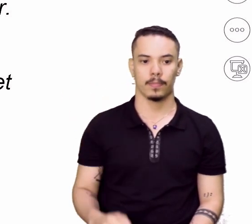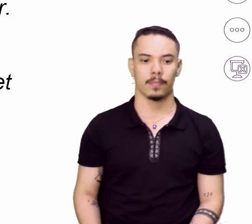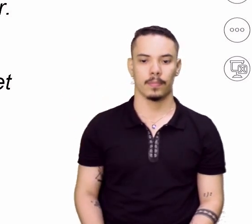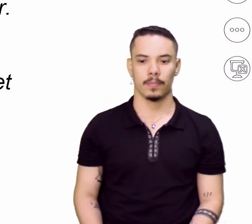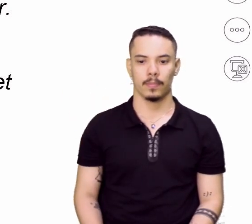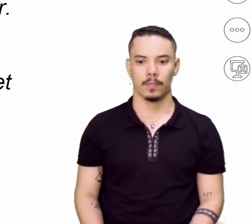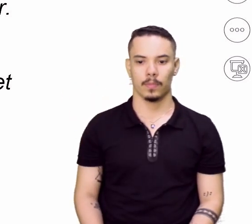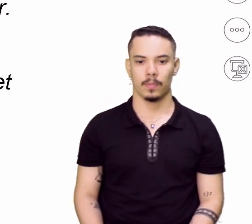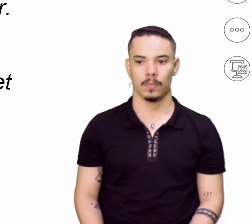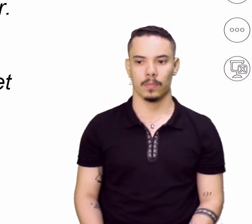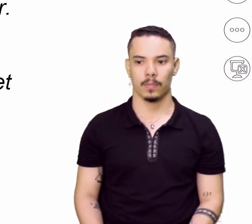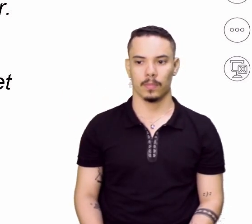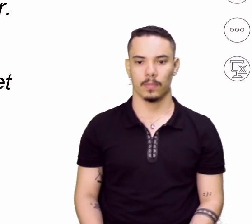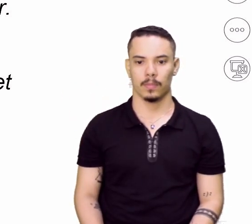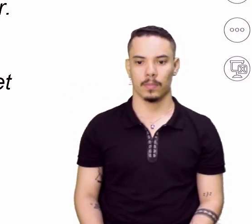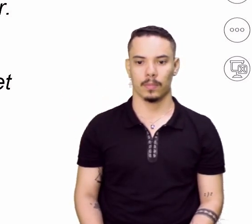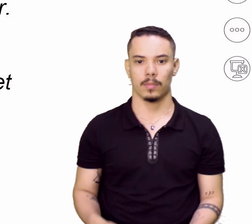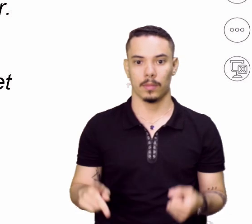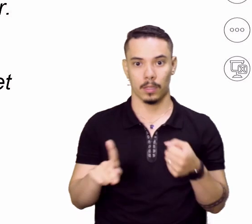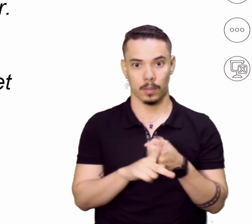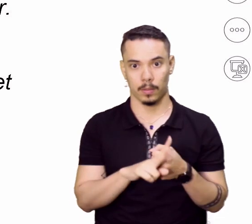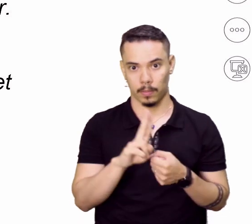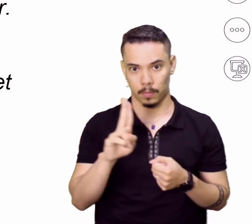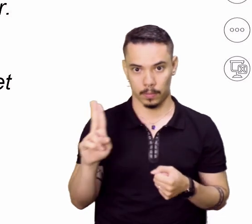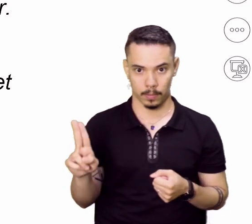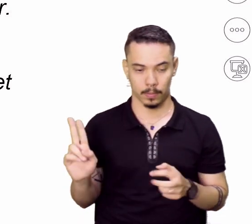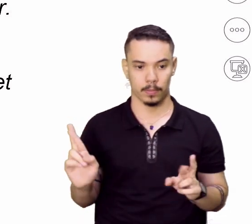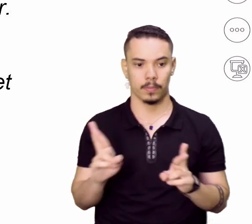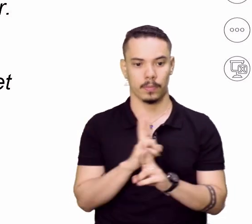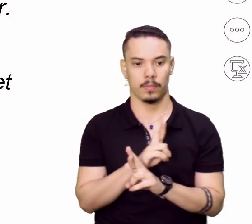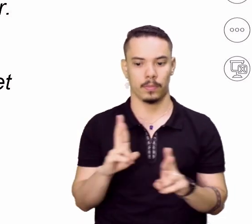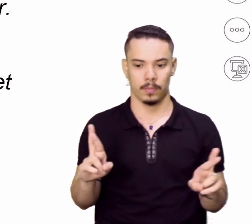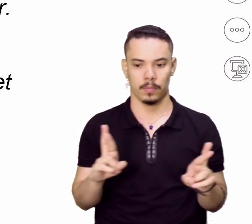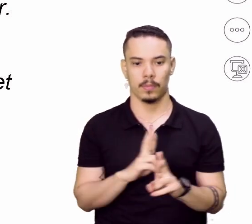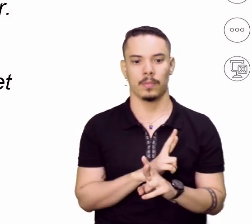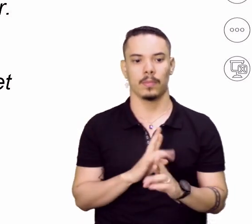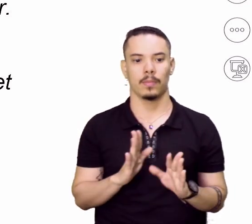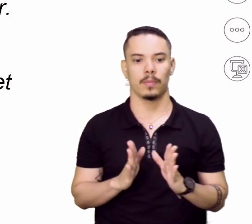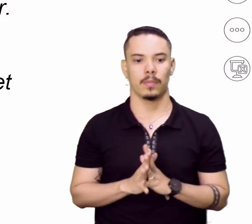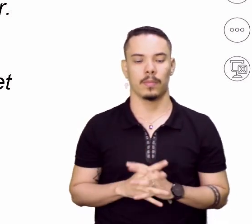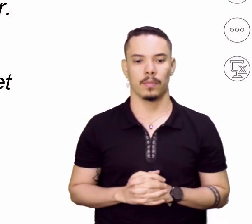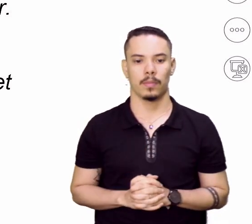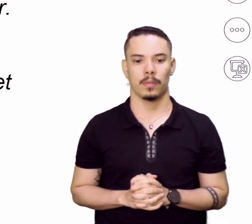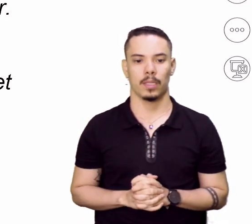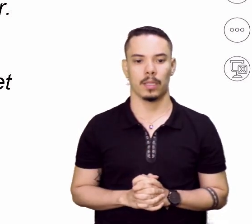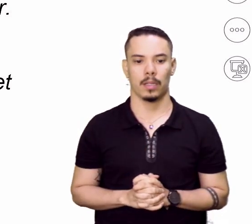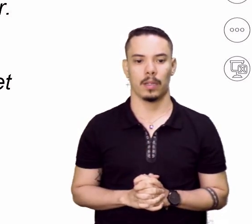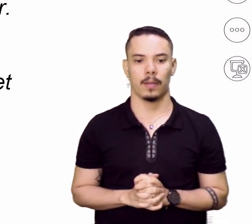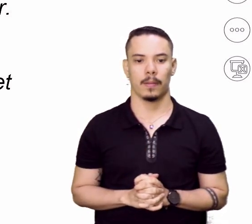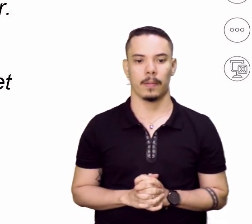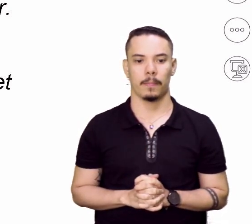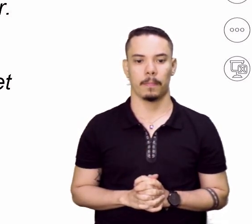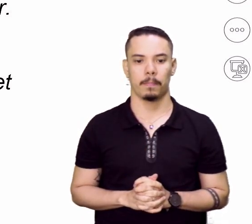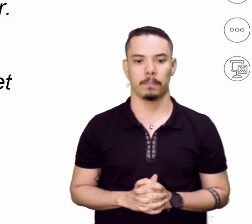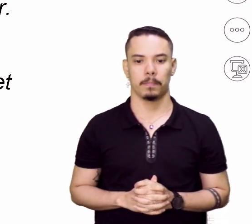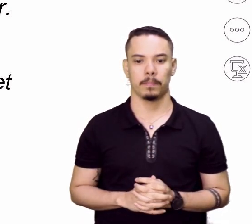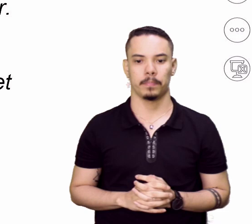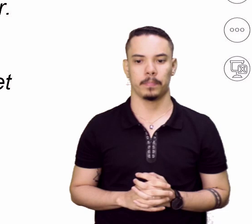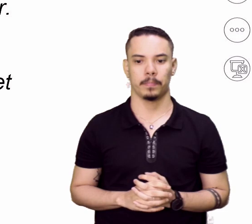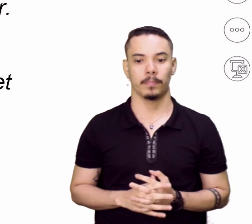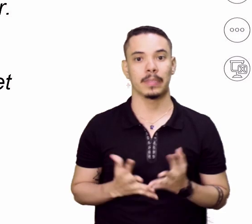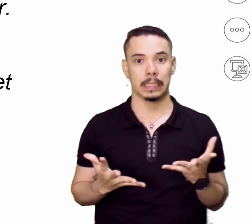dois aí pronomes relativos. O whom é um pronome relativo